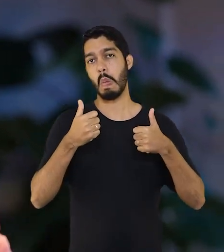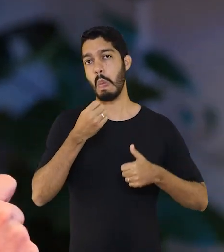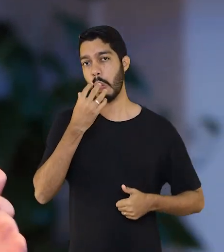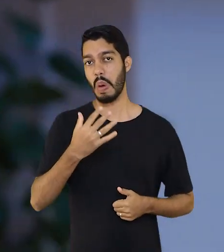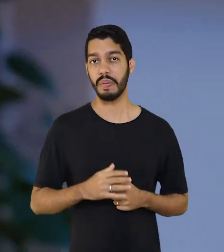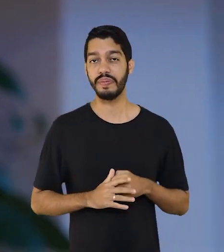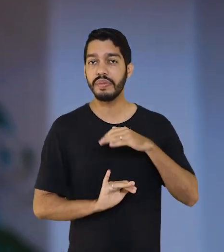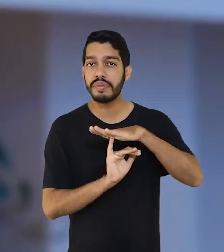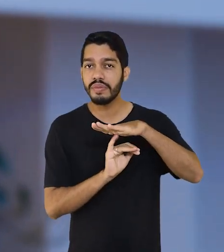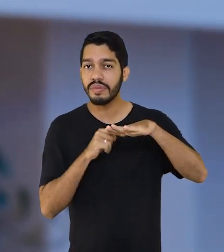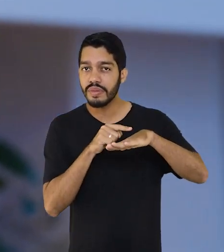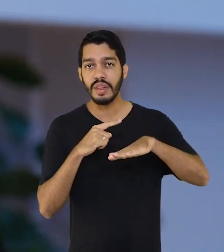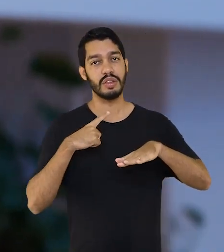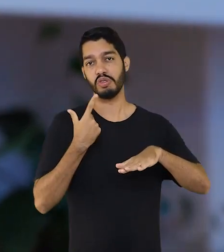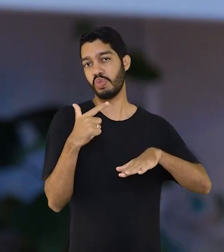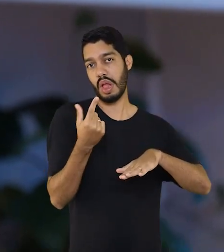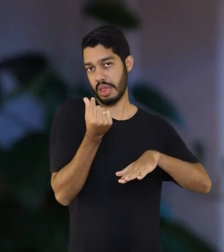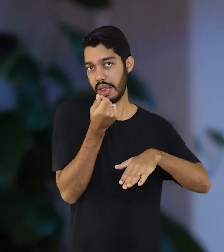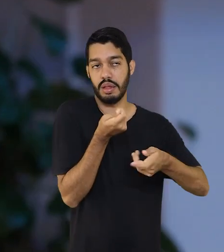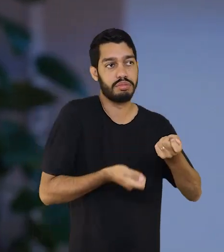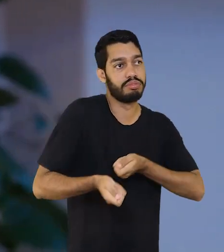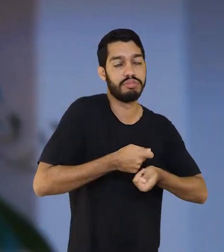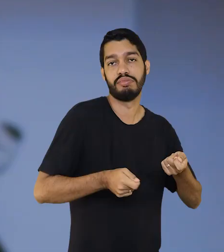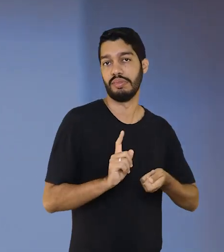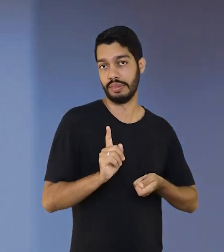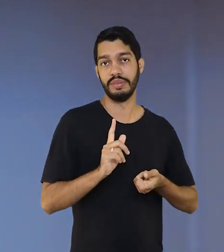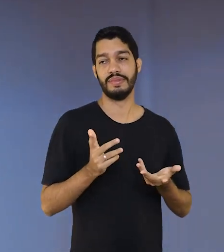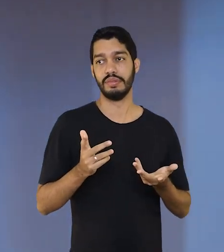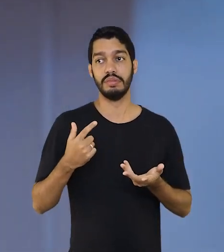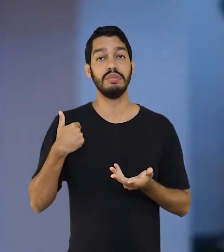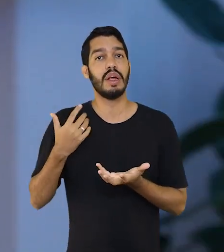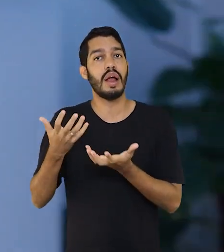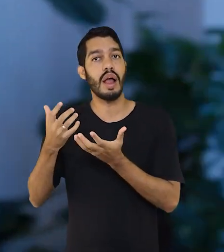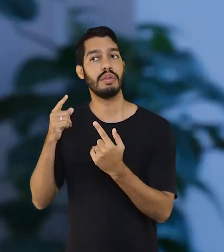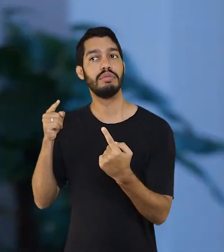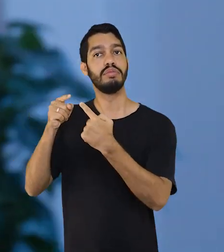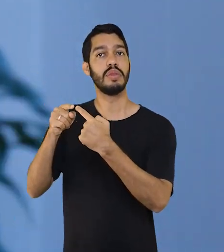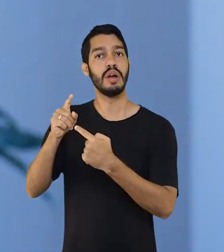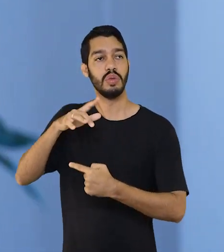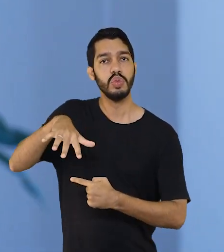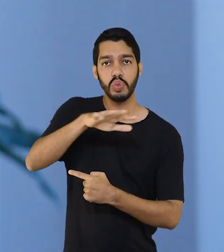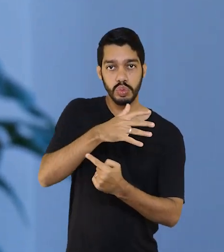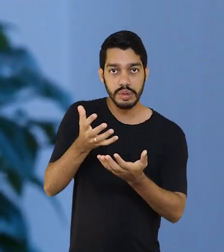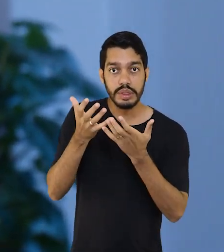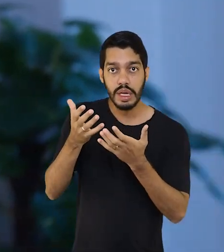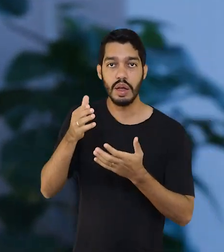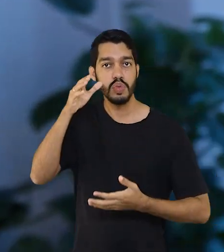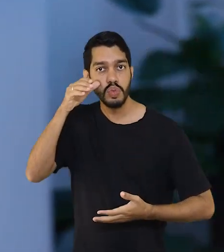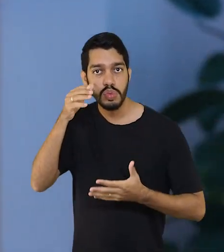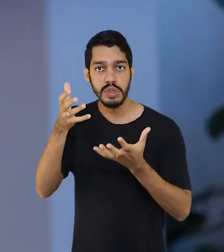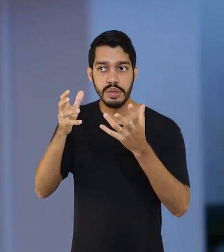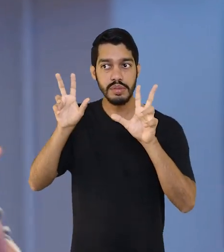é uma organização sem fins lucrativos. Ele nasceu com o propósito de ser um centro gravitacional, um ponto de encontro para pessoas que